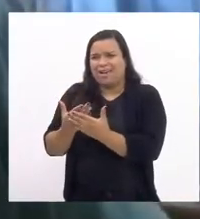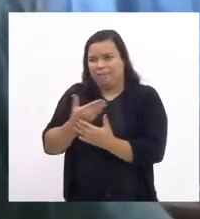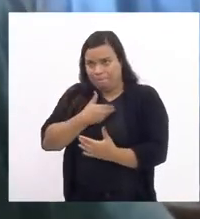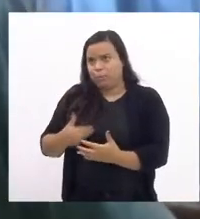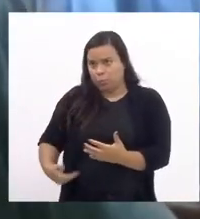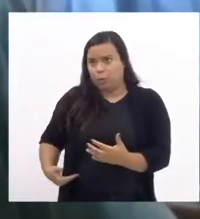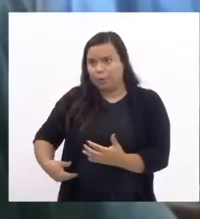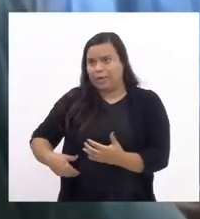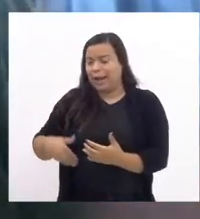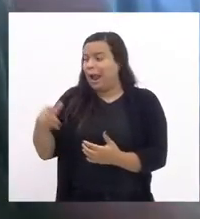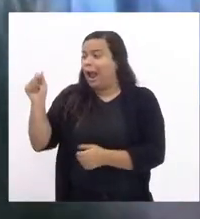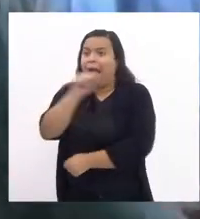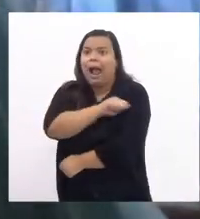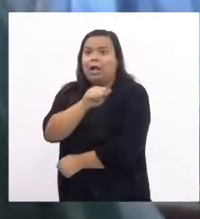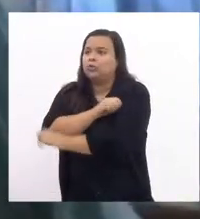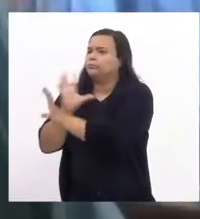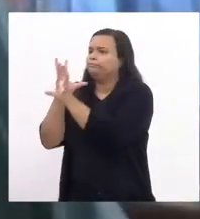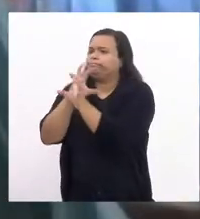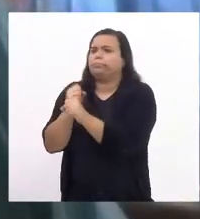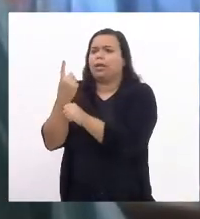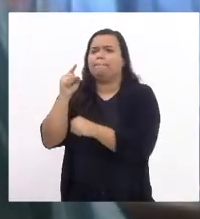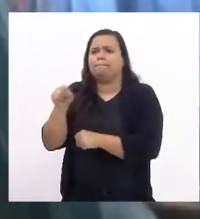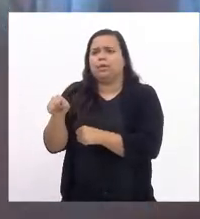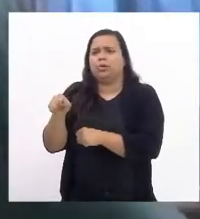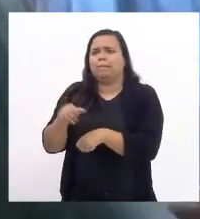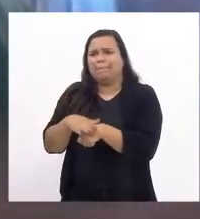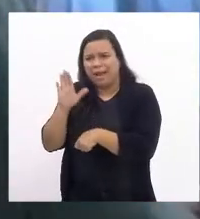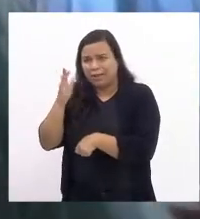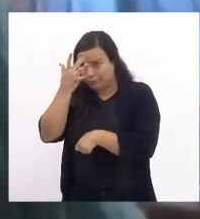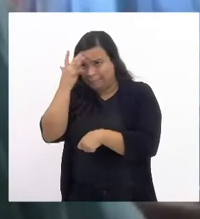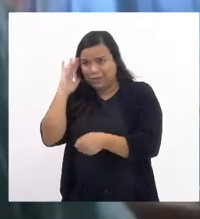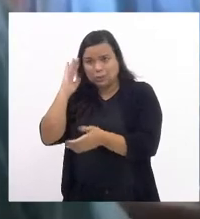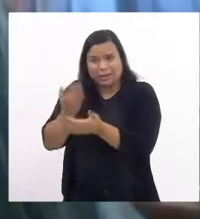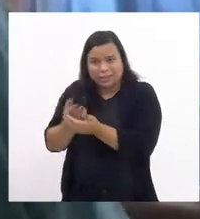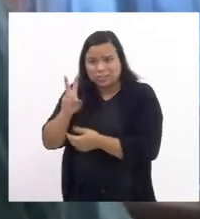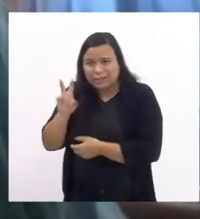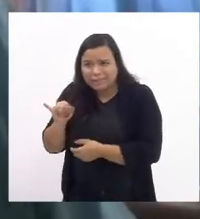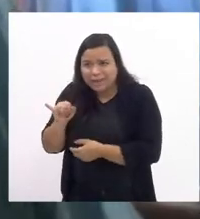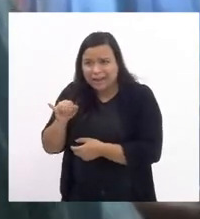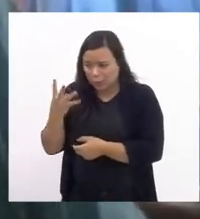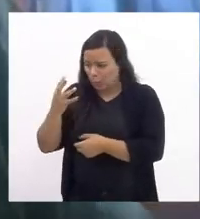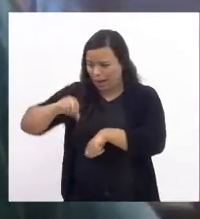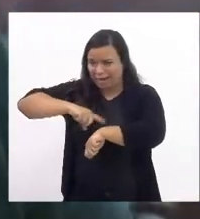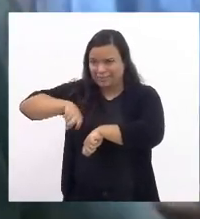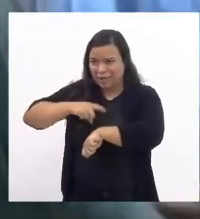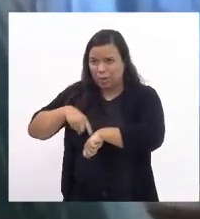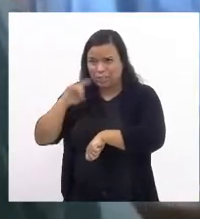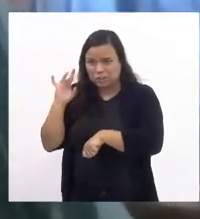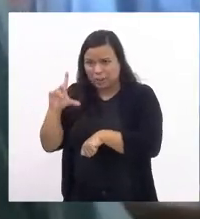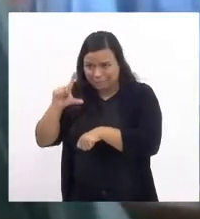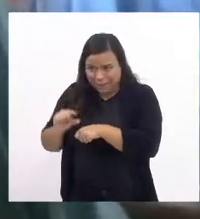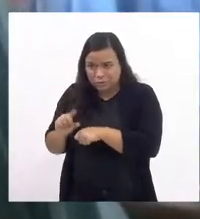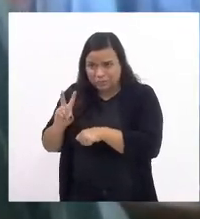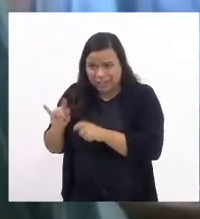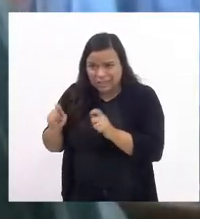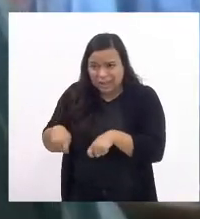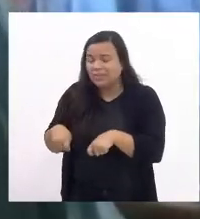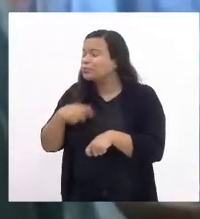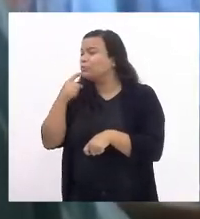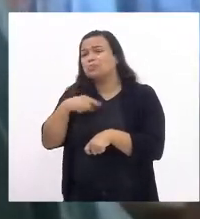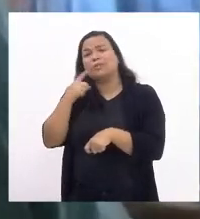função trabalhando menos do que 40 horas, com certeza trabalha muito mais. Então, vamos dignificar a